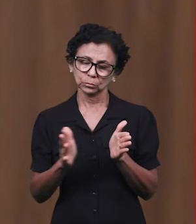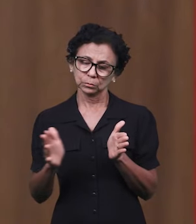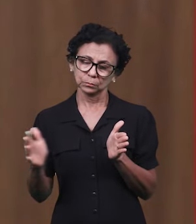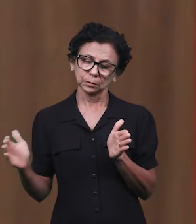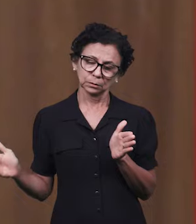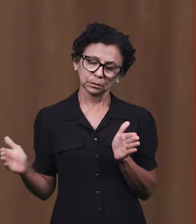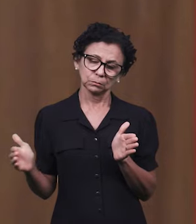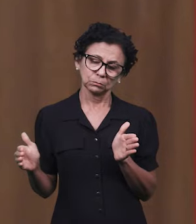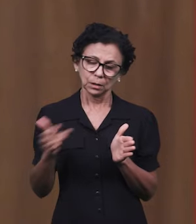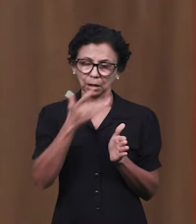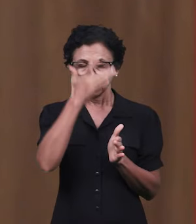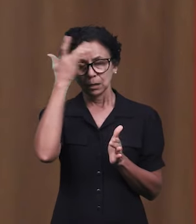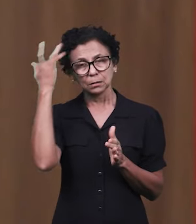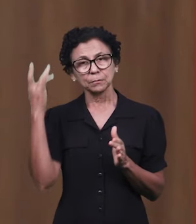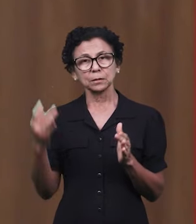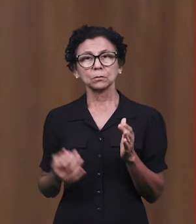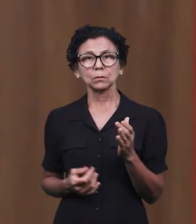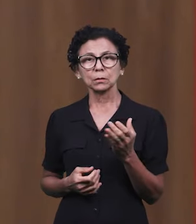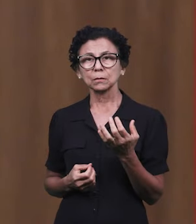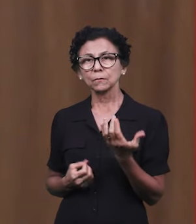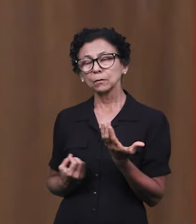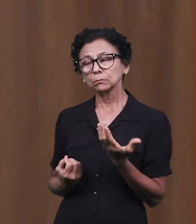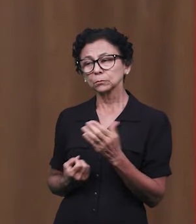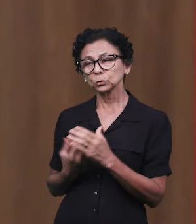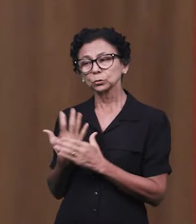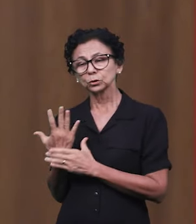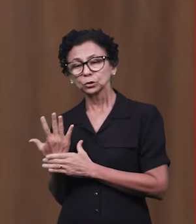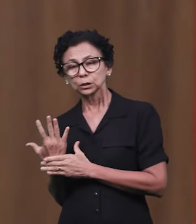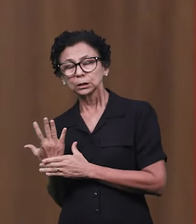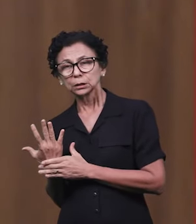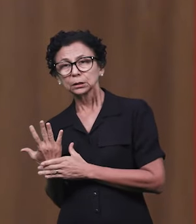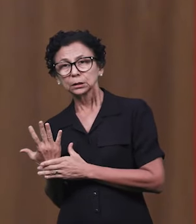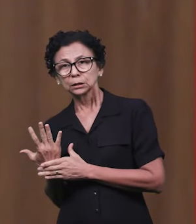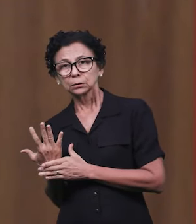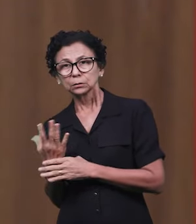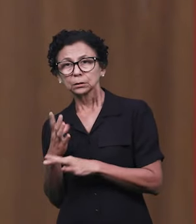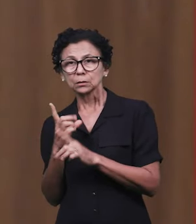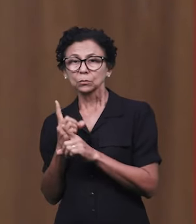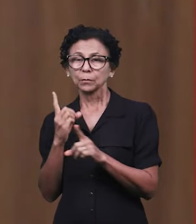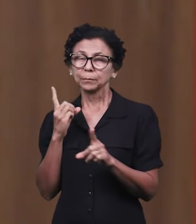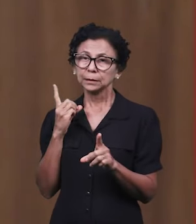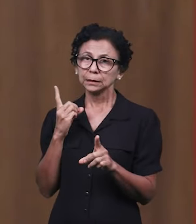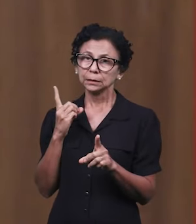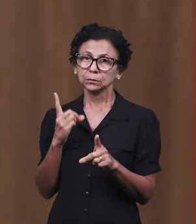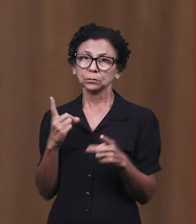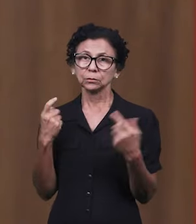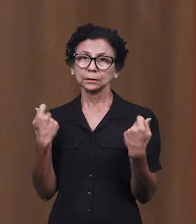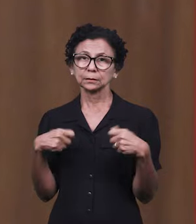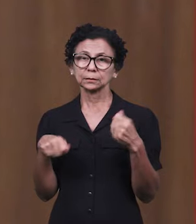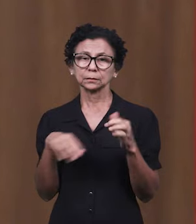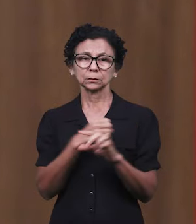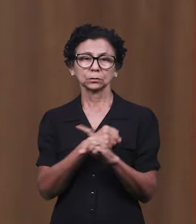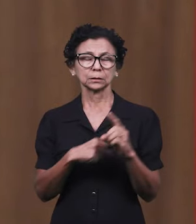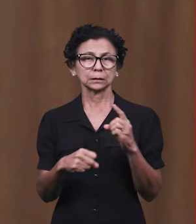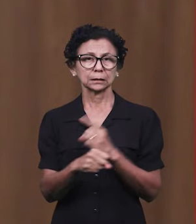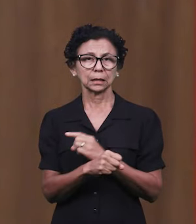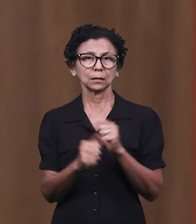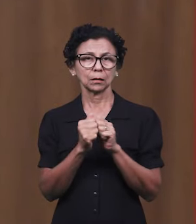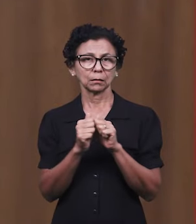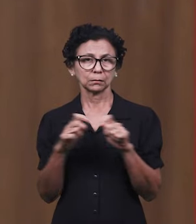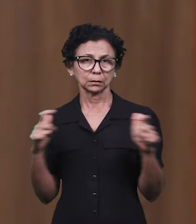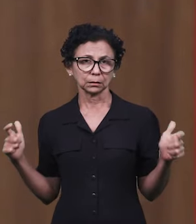surgindo do nosso povo também, não é? As necessidades sociais são muito altas. Um jovem hoje que